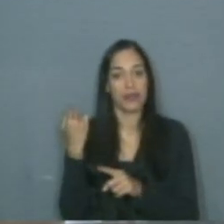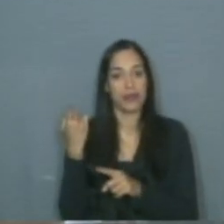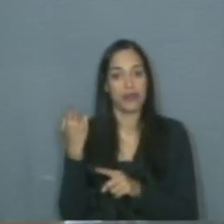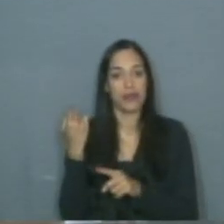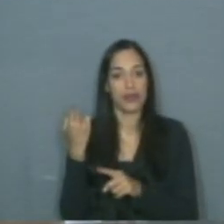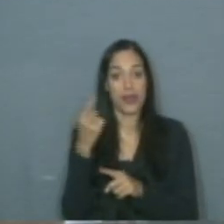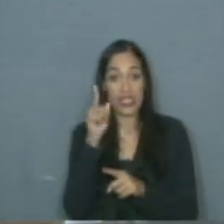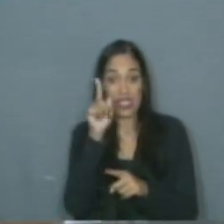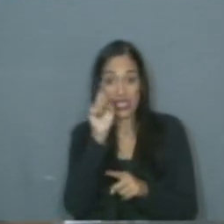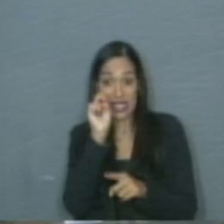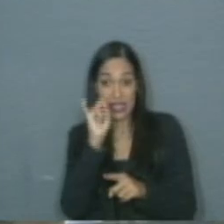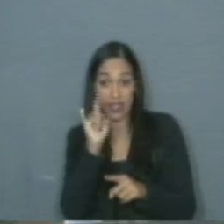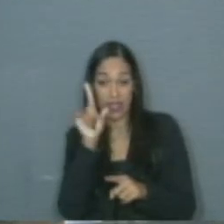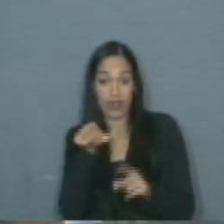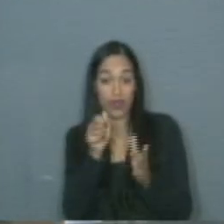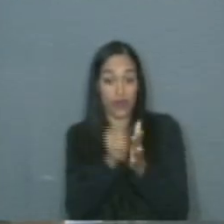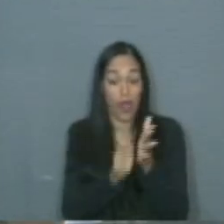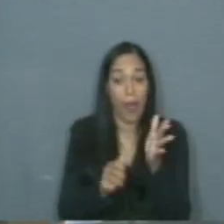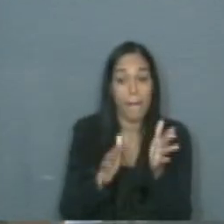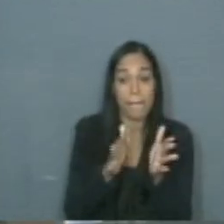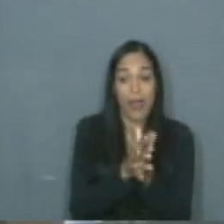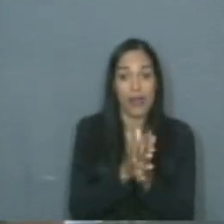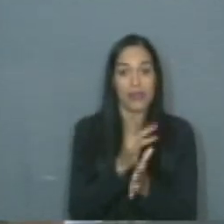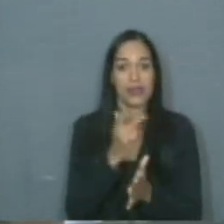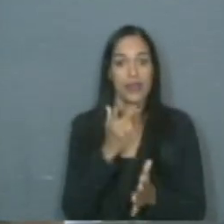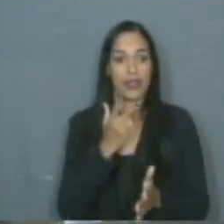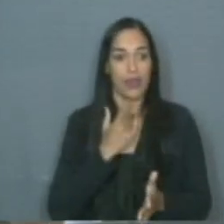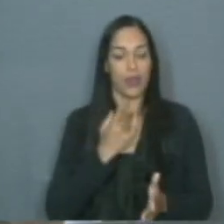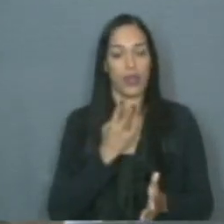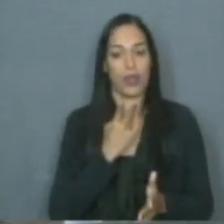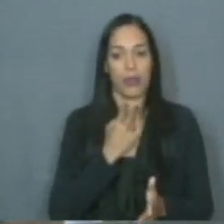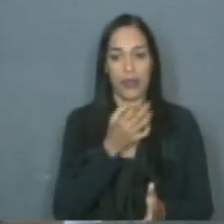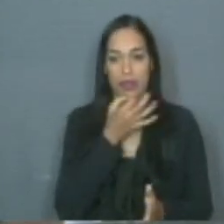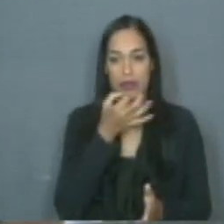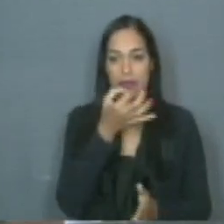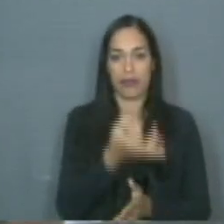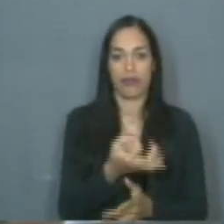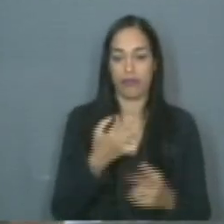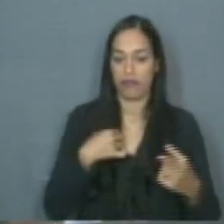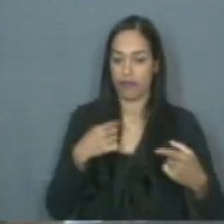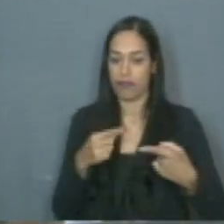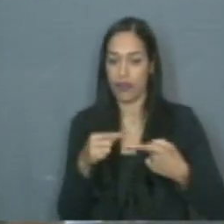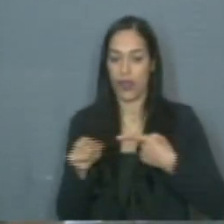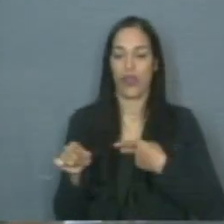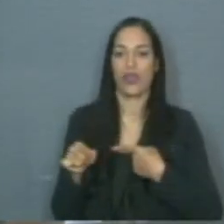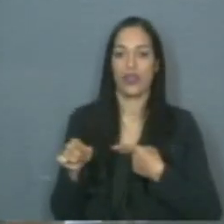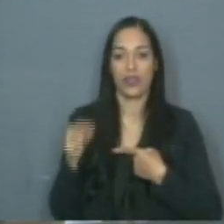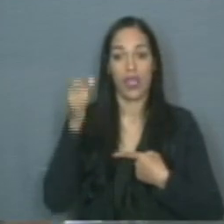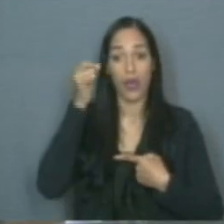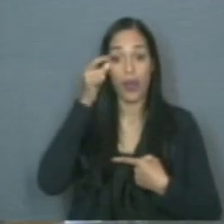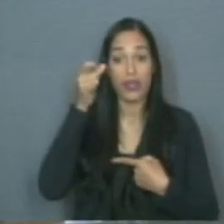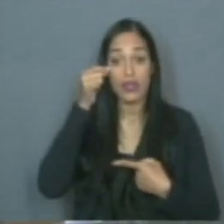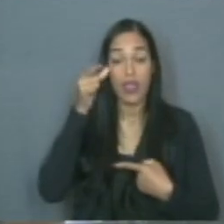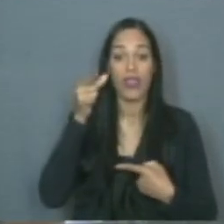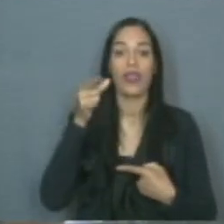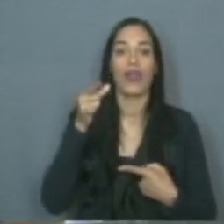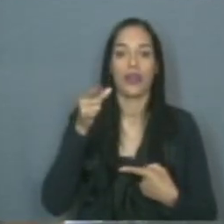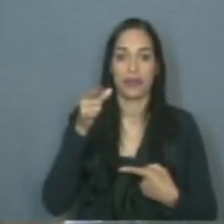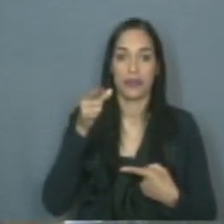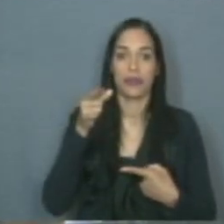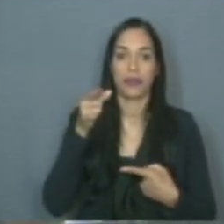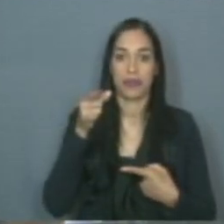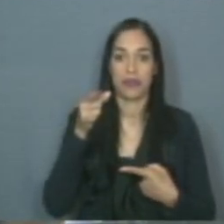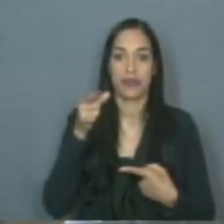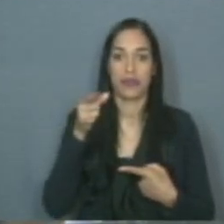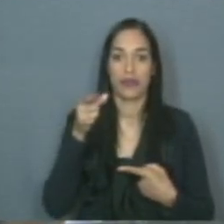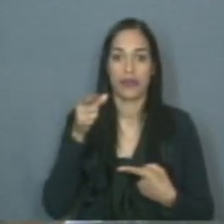foi uma ameaça de que eu não posso me posicionar contrariamente a uma ideologia, como eu falei, estraga